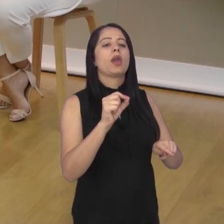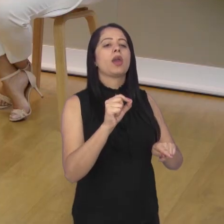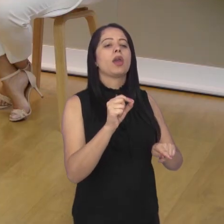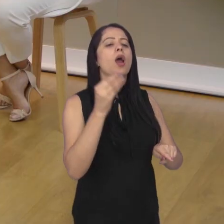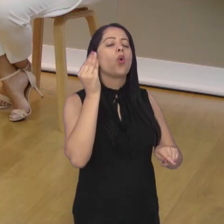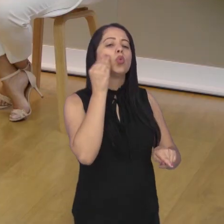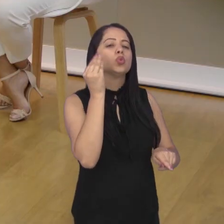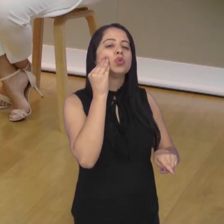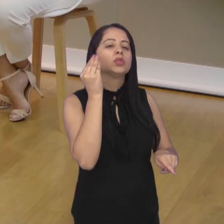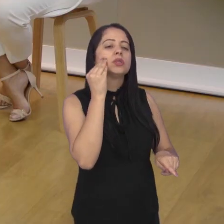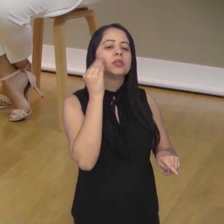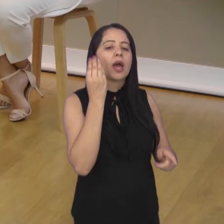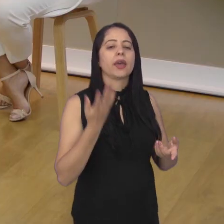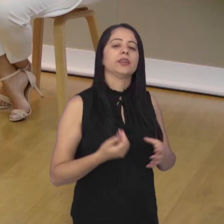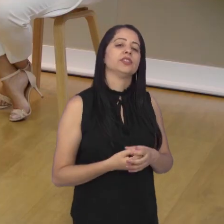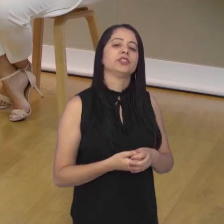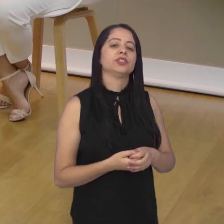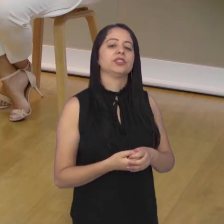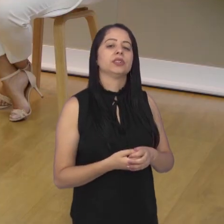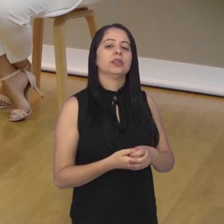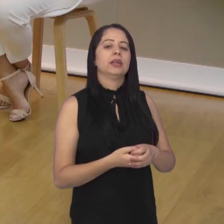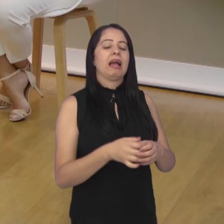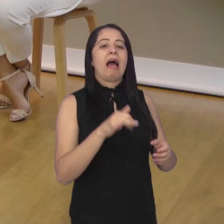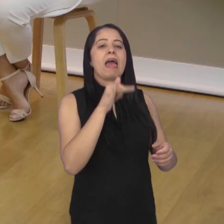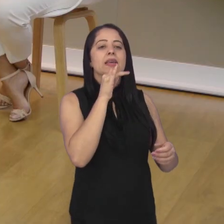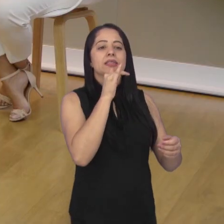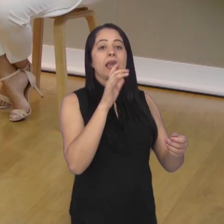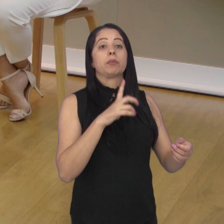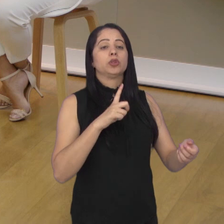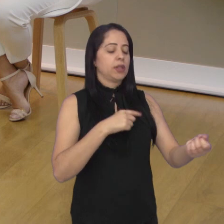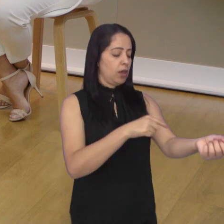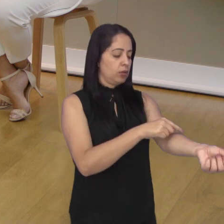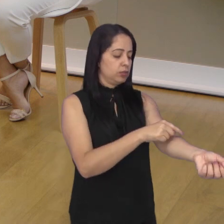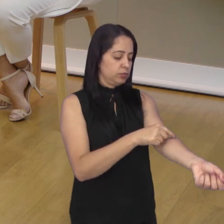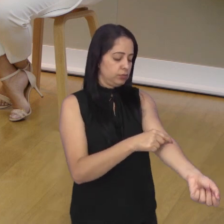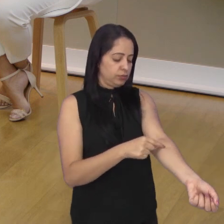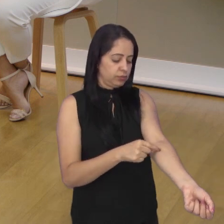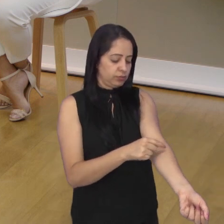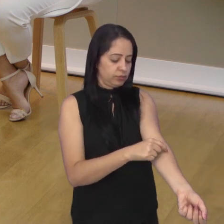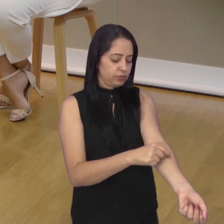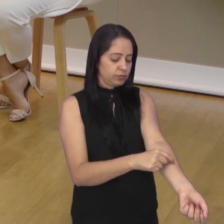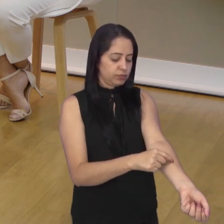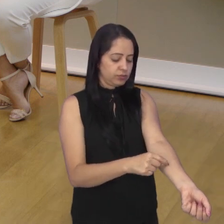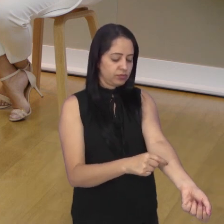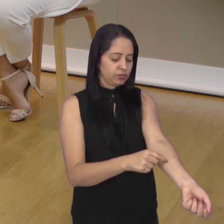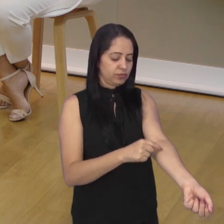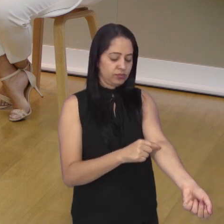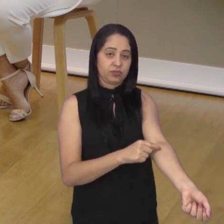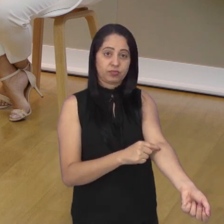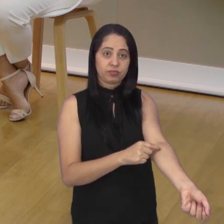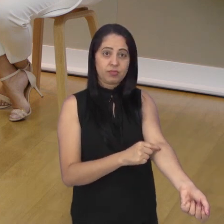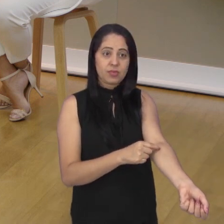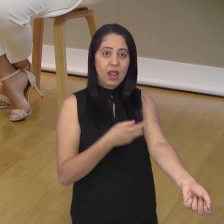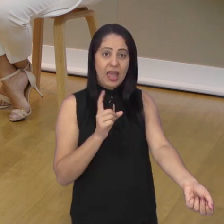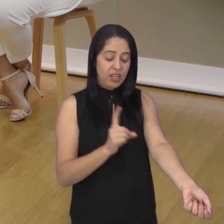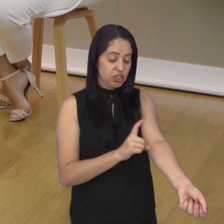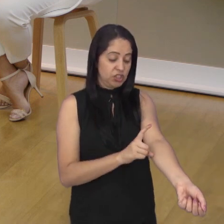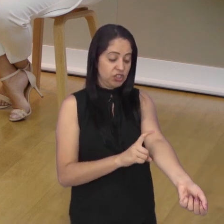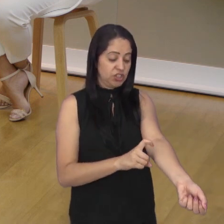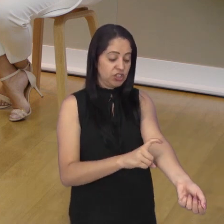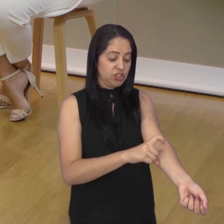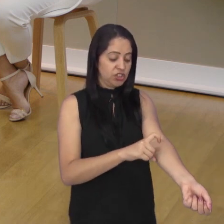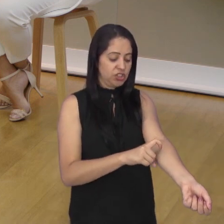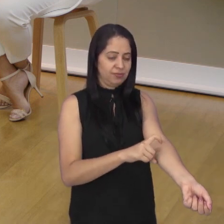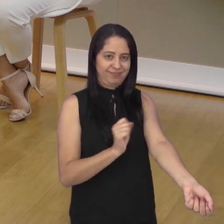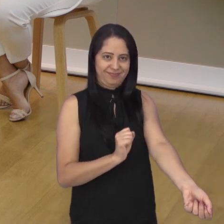Aquele teste do diagnóstico da alergia na pele. A gente costuma ver um quadradinho com algumas marcas ali, caneta